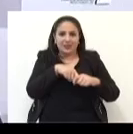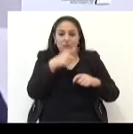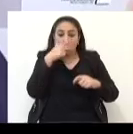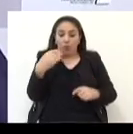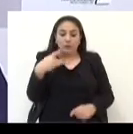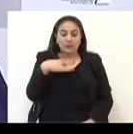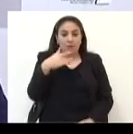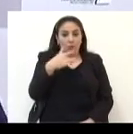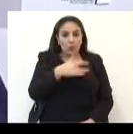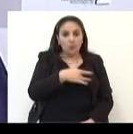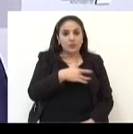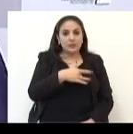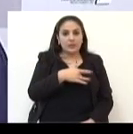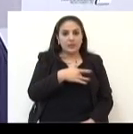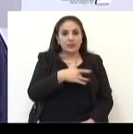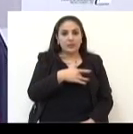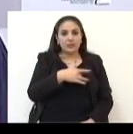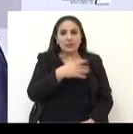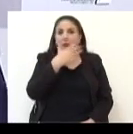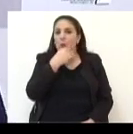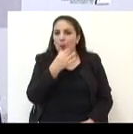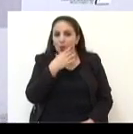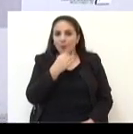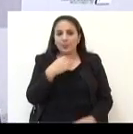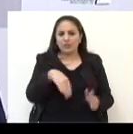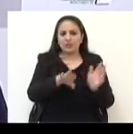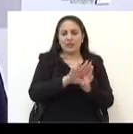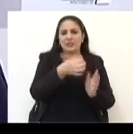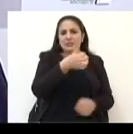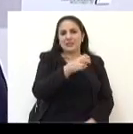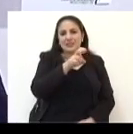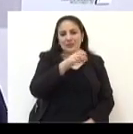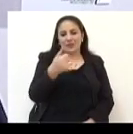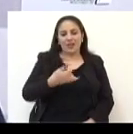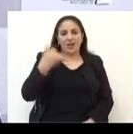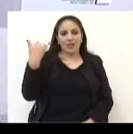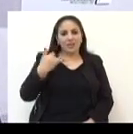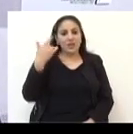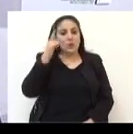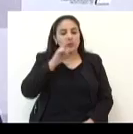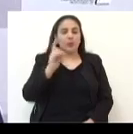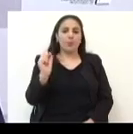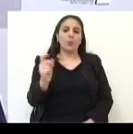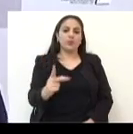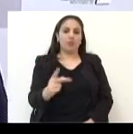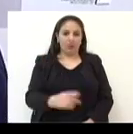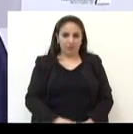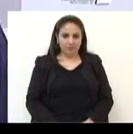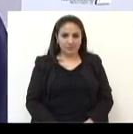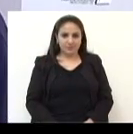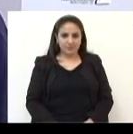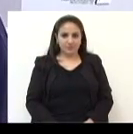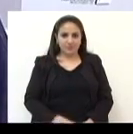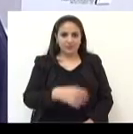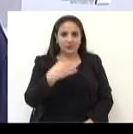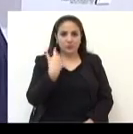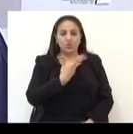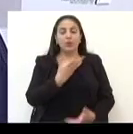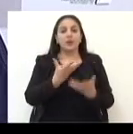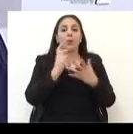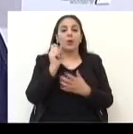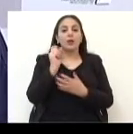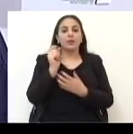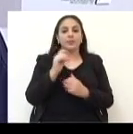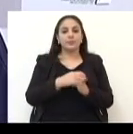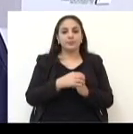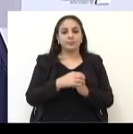a mesma saúde para chegar lá aos 65 anos e se aposentar, não é? O que nós